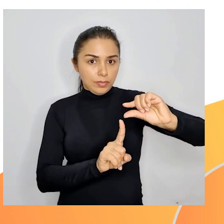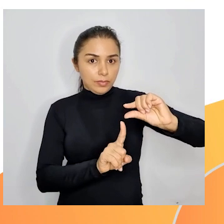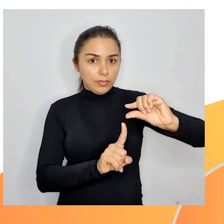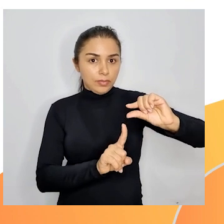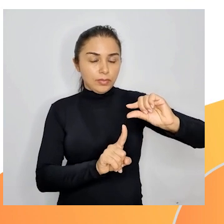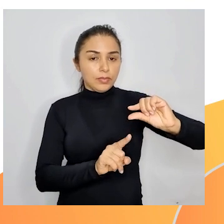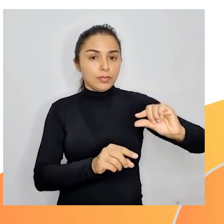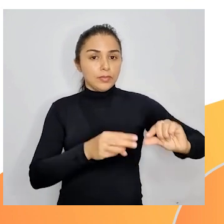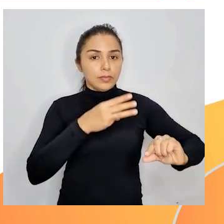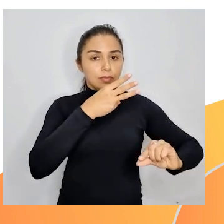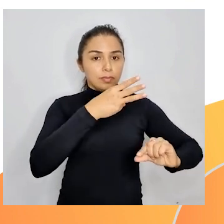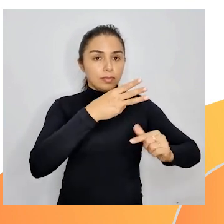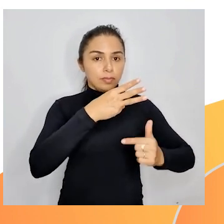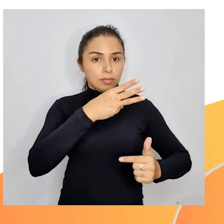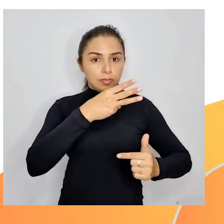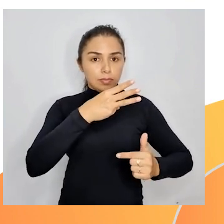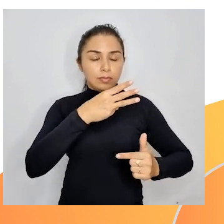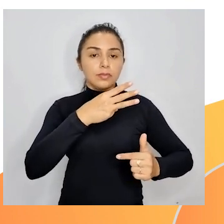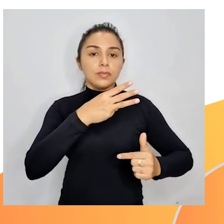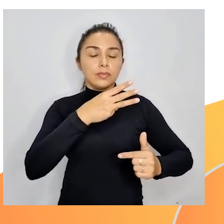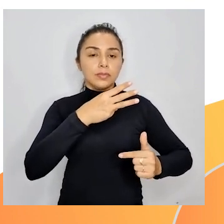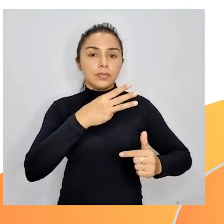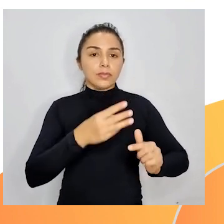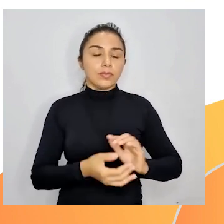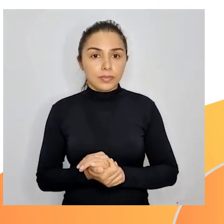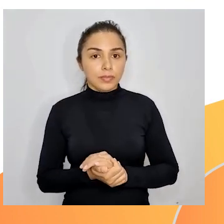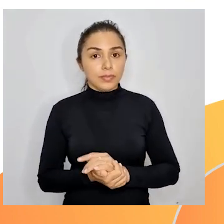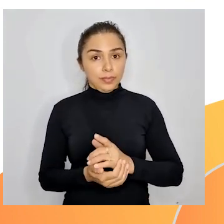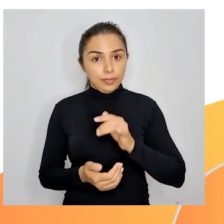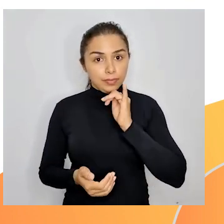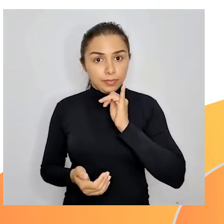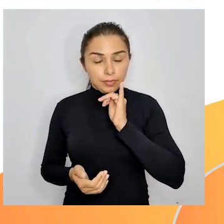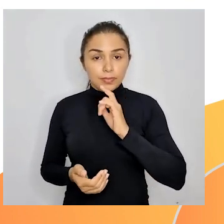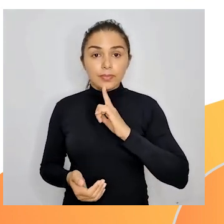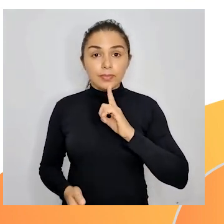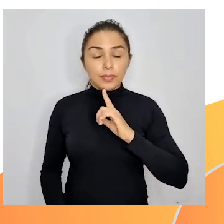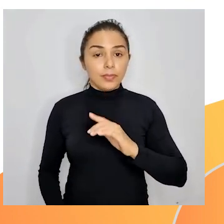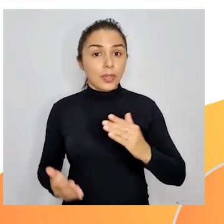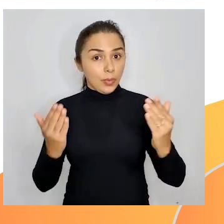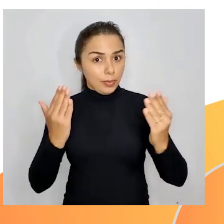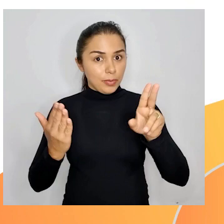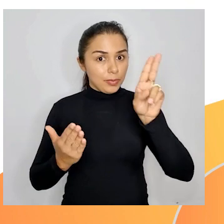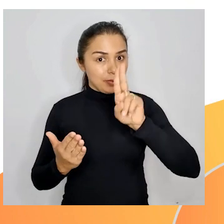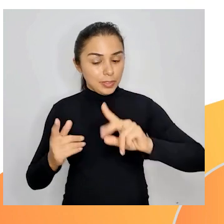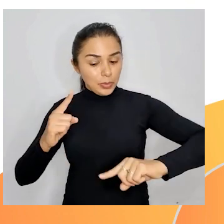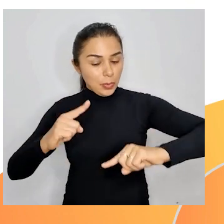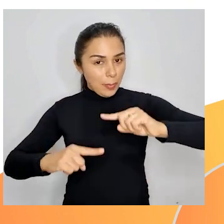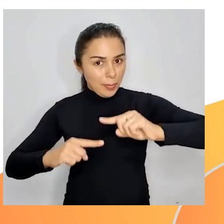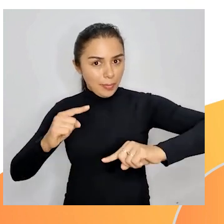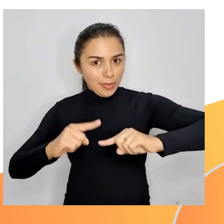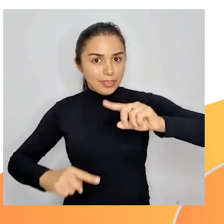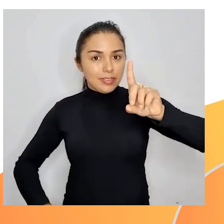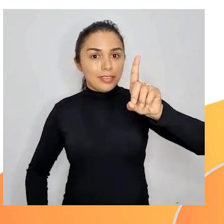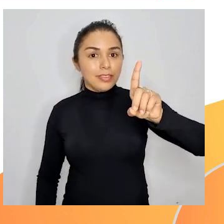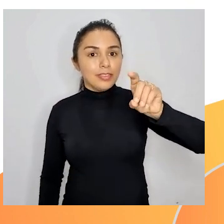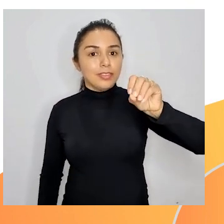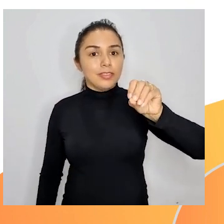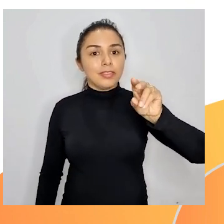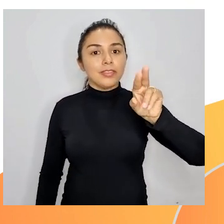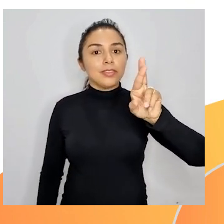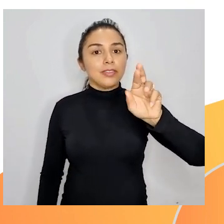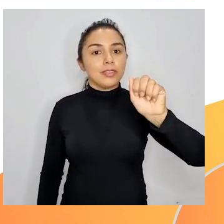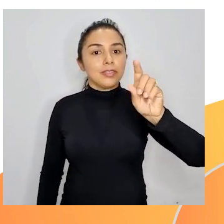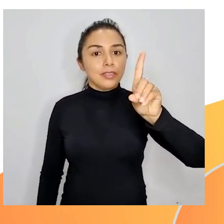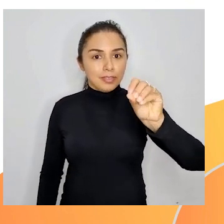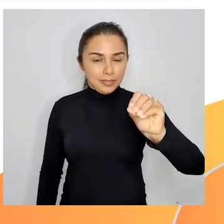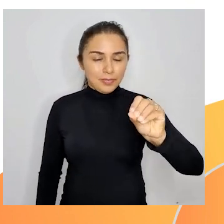dois e nós vamos comparar. Nós temos aqui a comparação com o material dourado. Esse